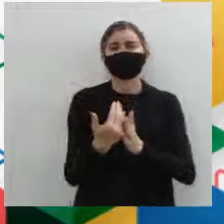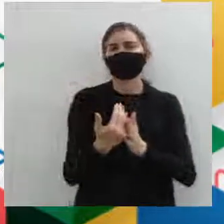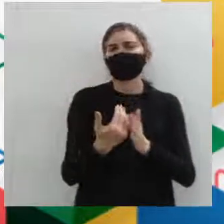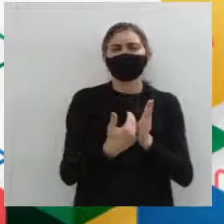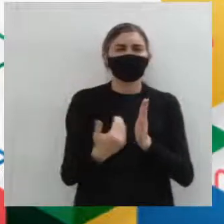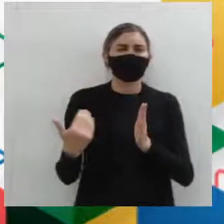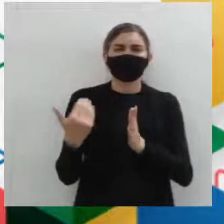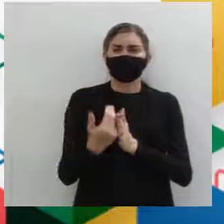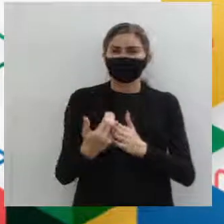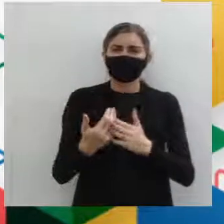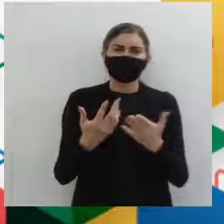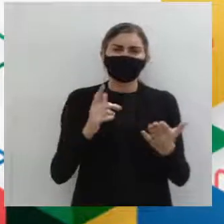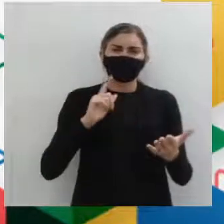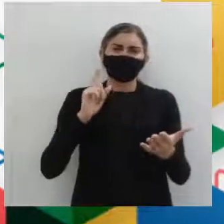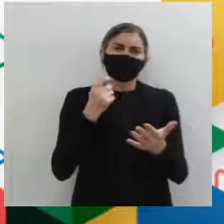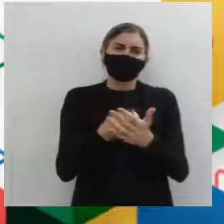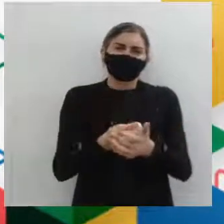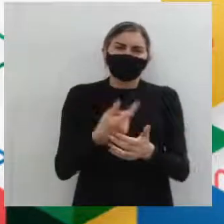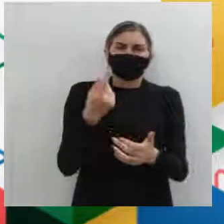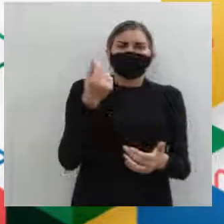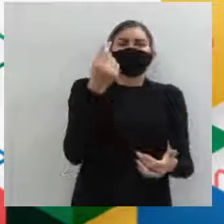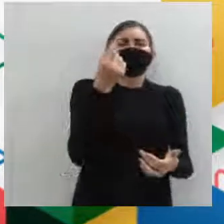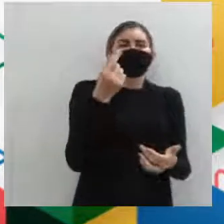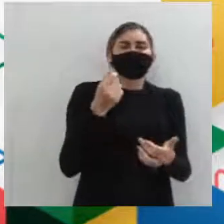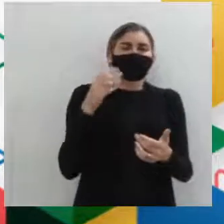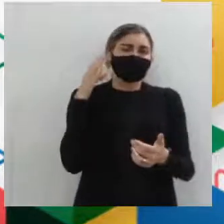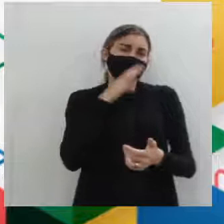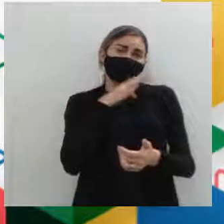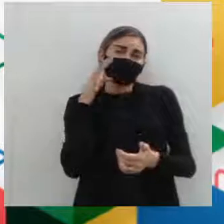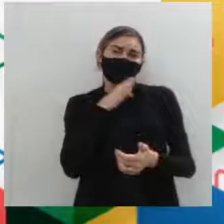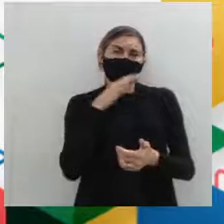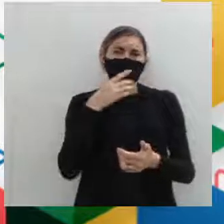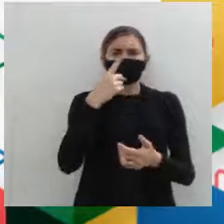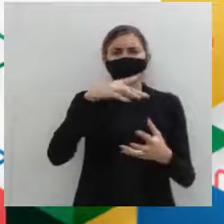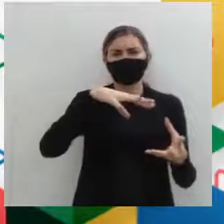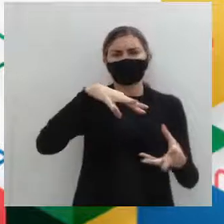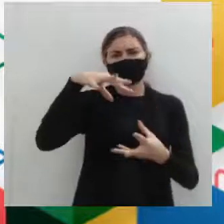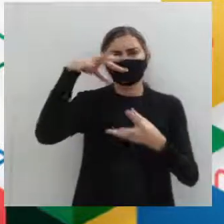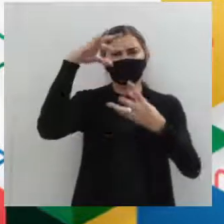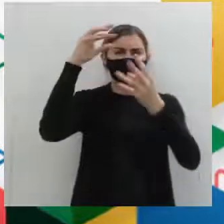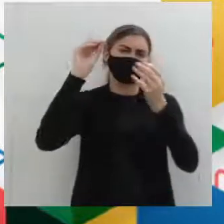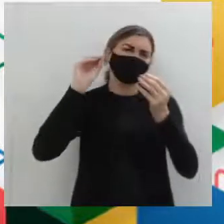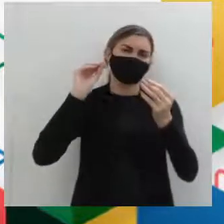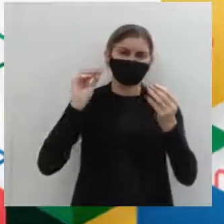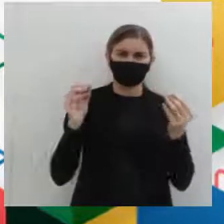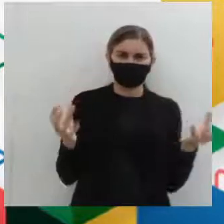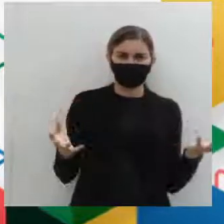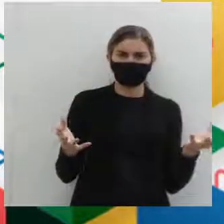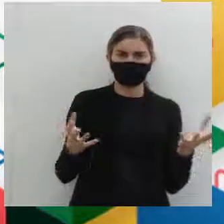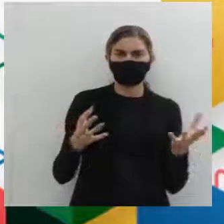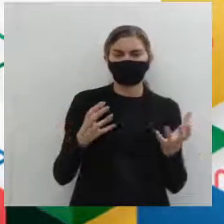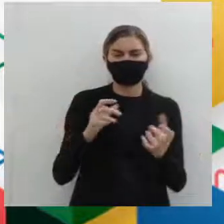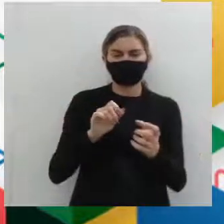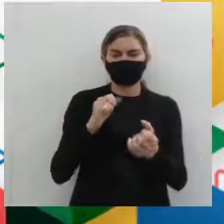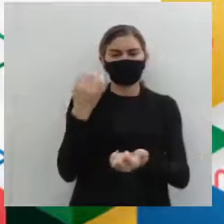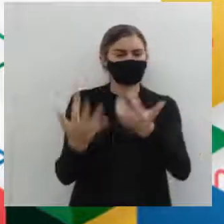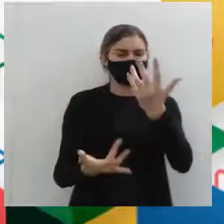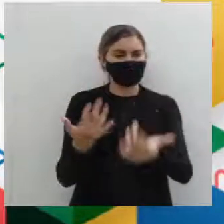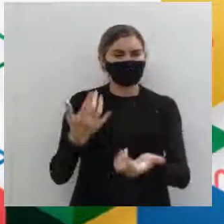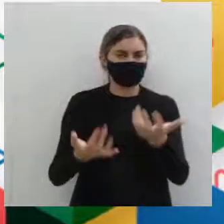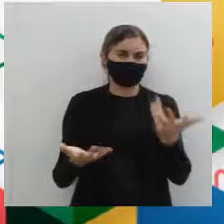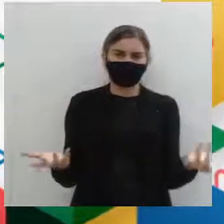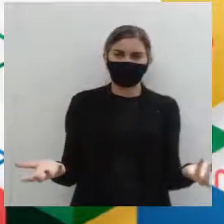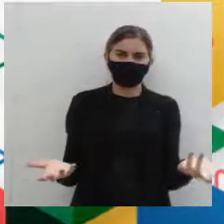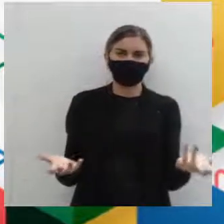maior fosse a contribuição, mais rapidamente a sua alma seria retirada do purgatório. Tá